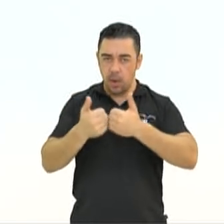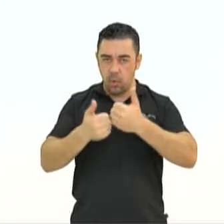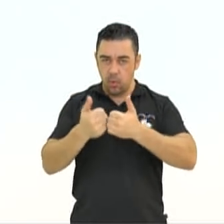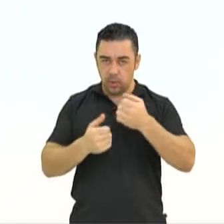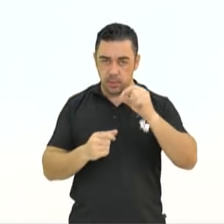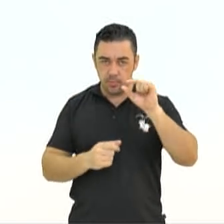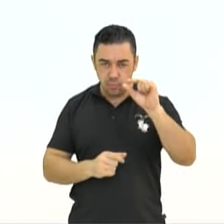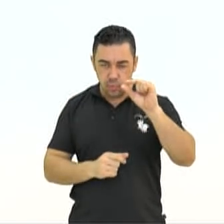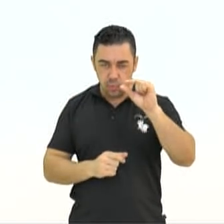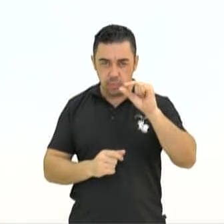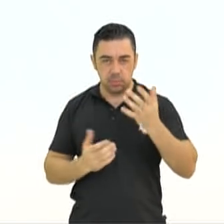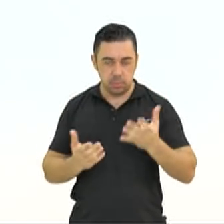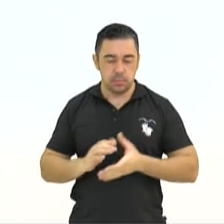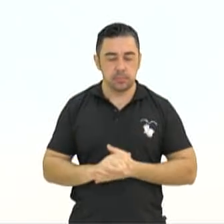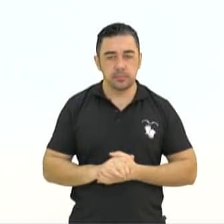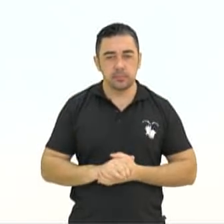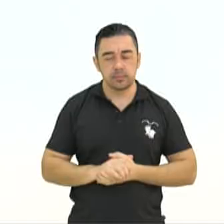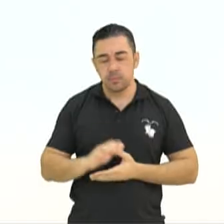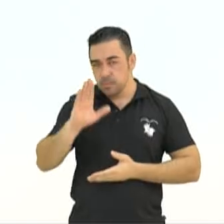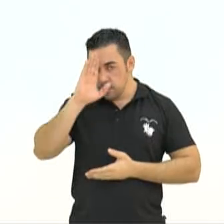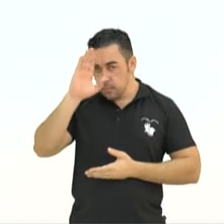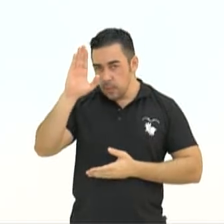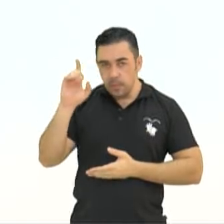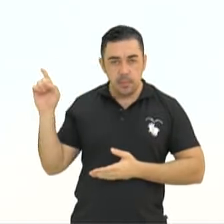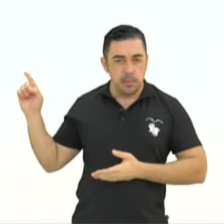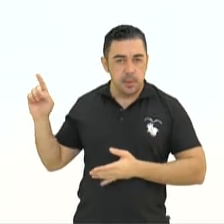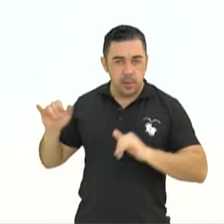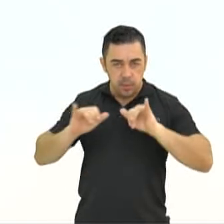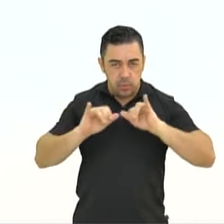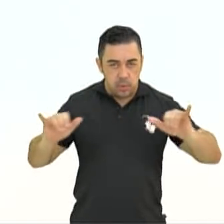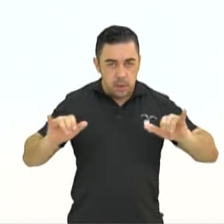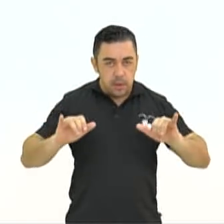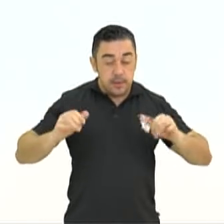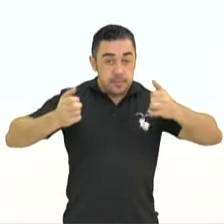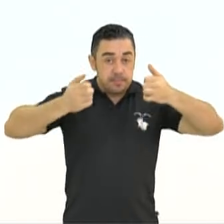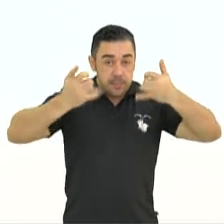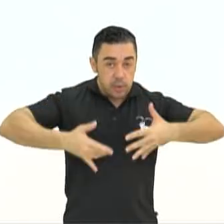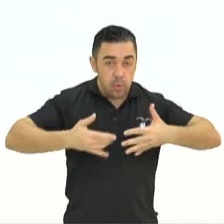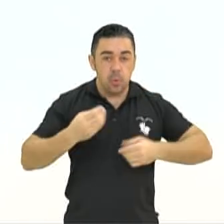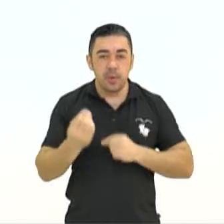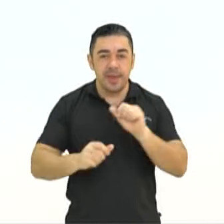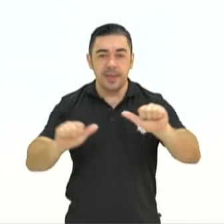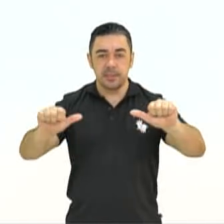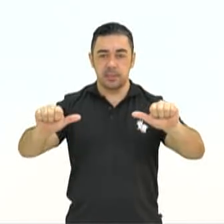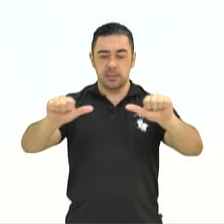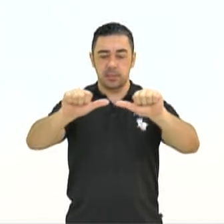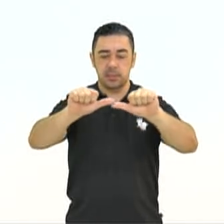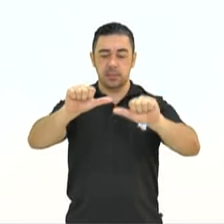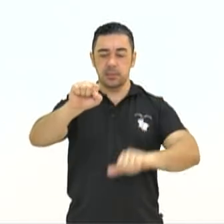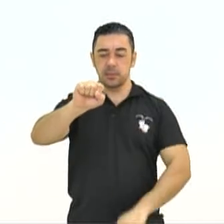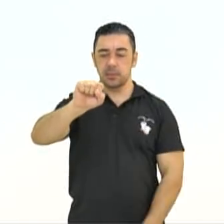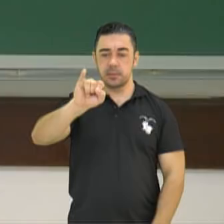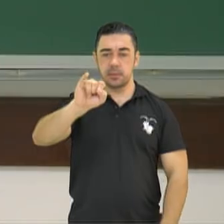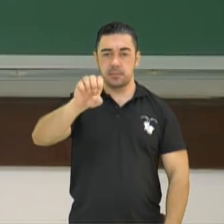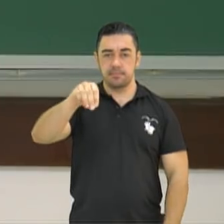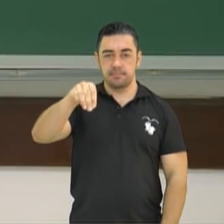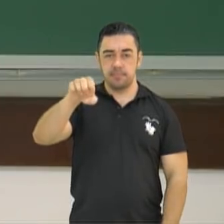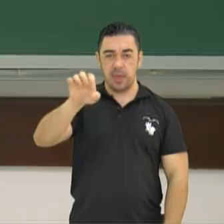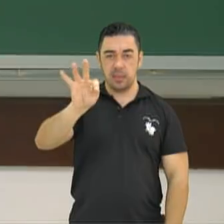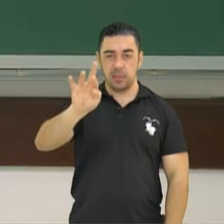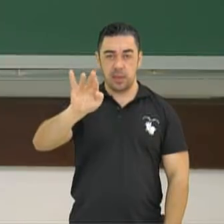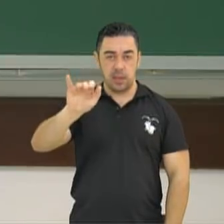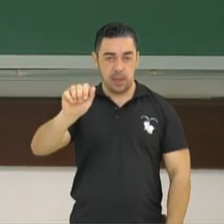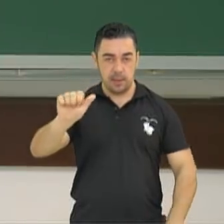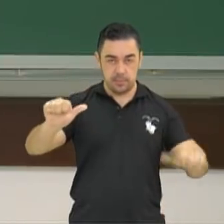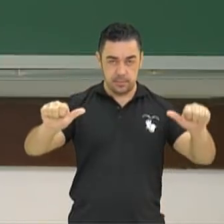imagine isso bem pequenininho. E principal dessa notícia aqui, você viu que ele falou bastante de simetria bilateral? O que é isso? Então ele explicou